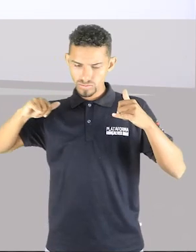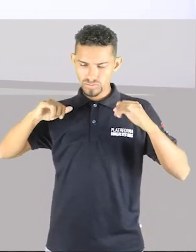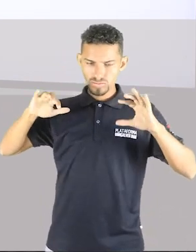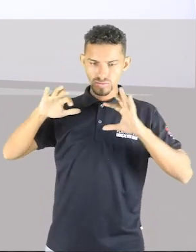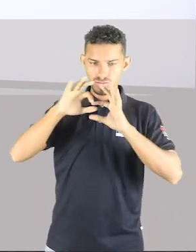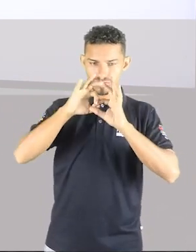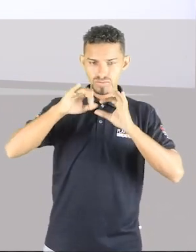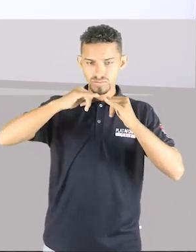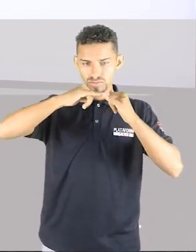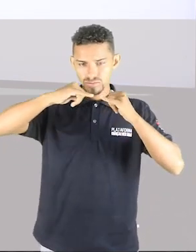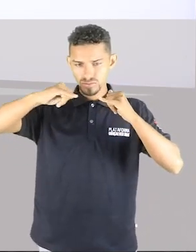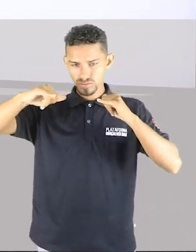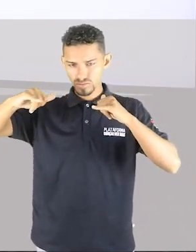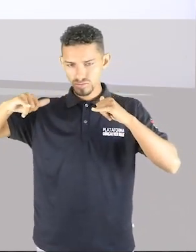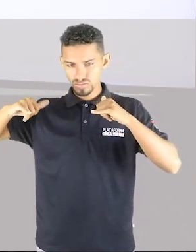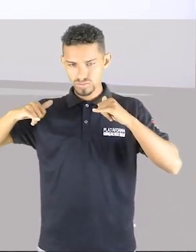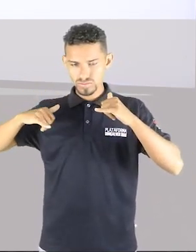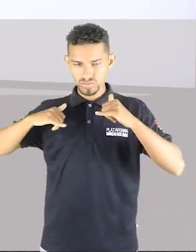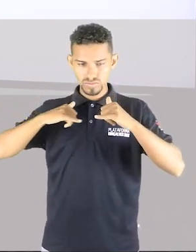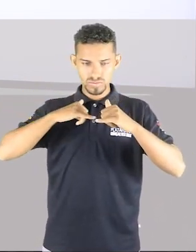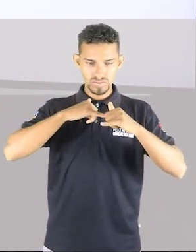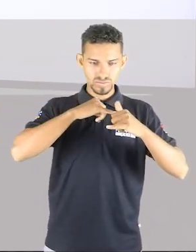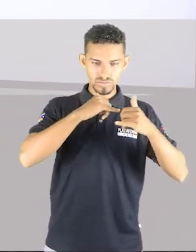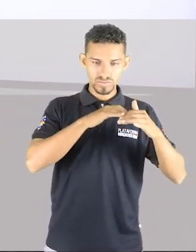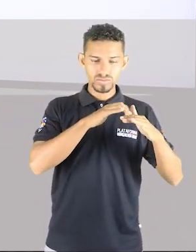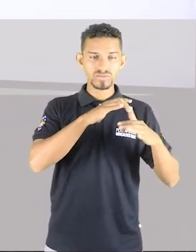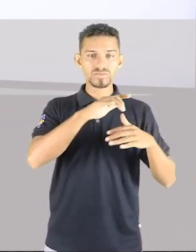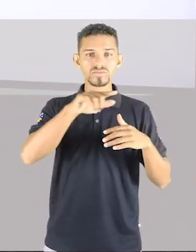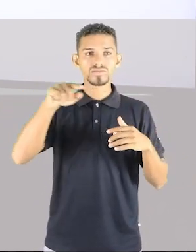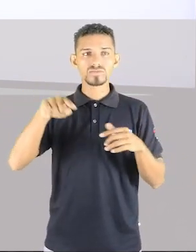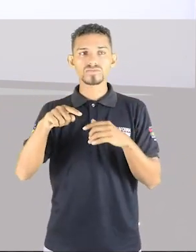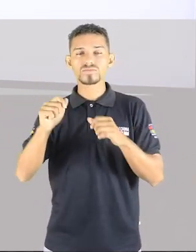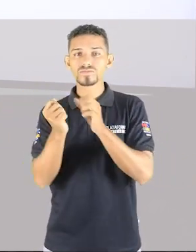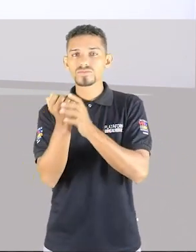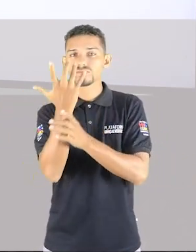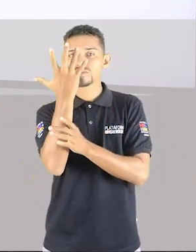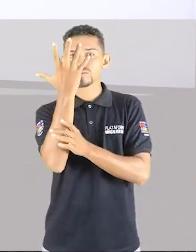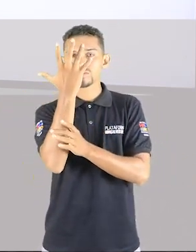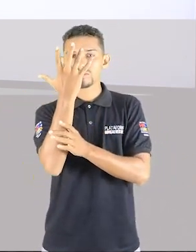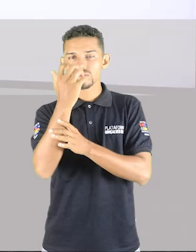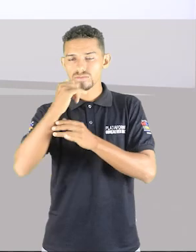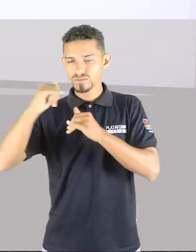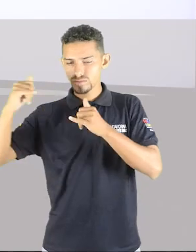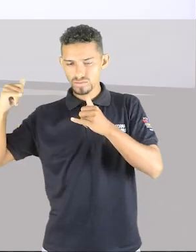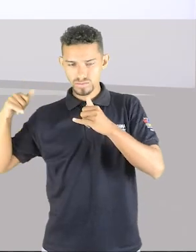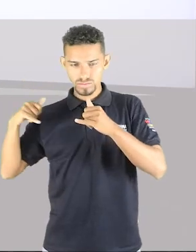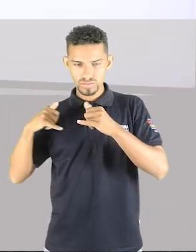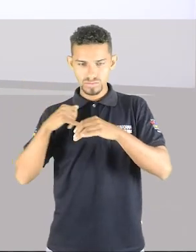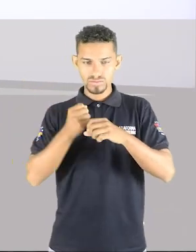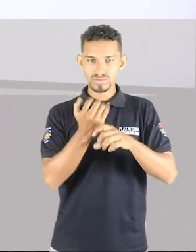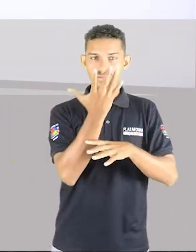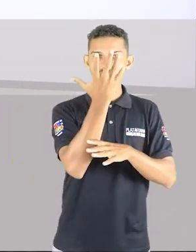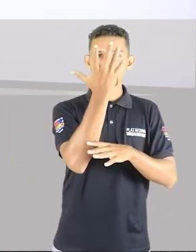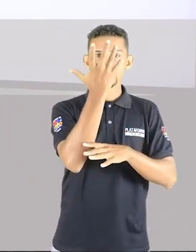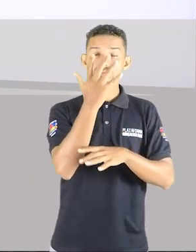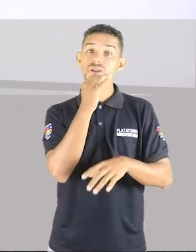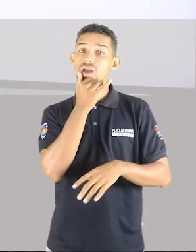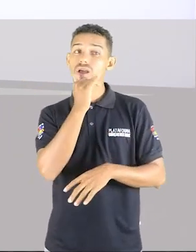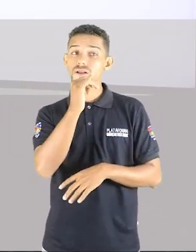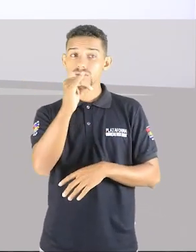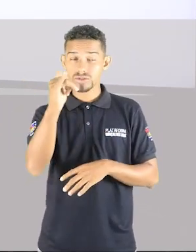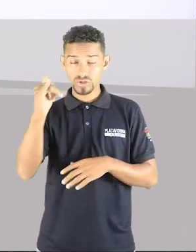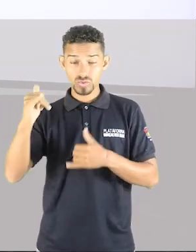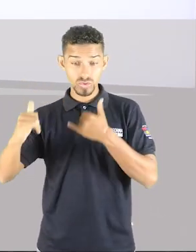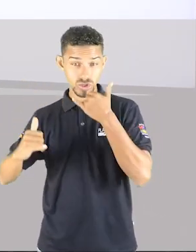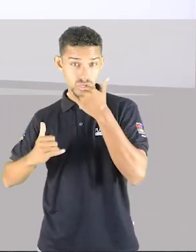fechado A corrente elétrica vai circulando acendendo a lâmpada transformando energia